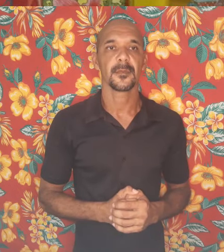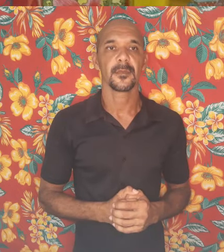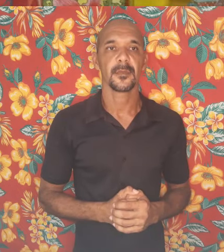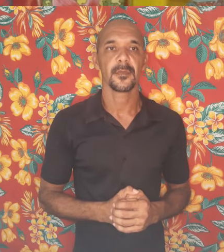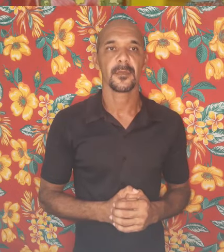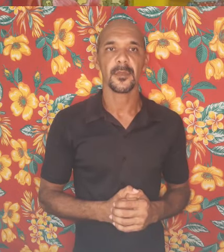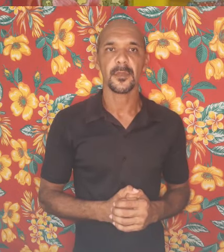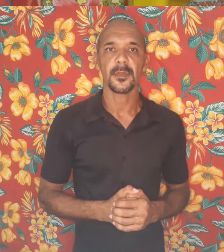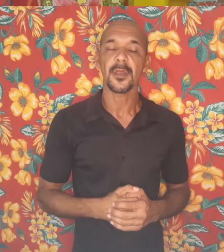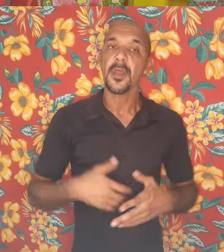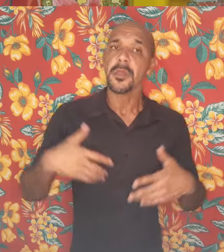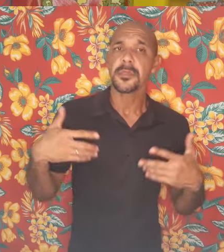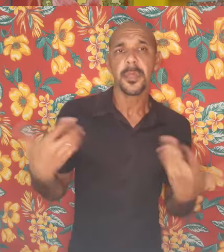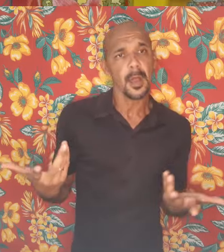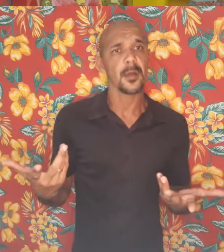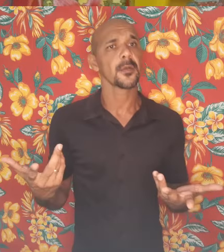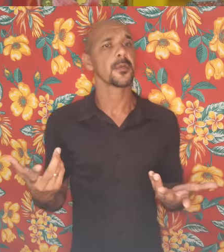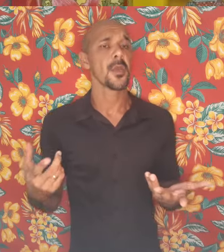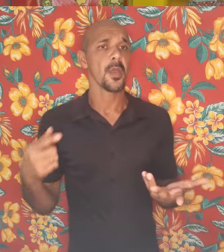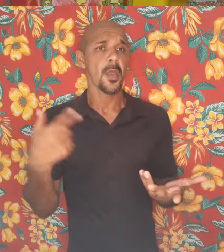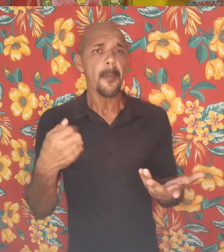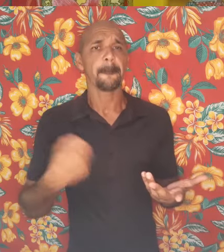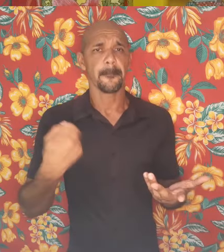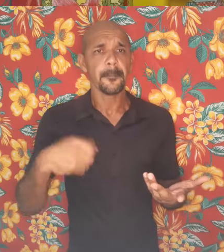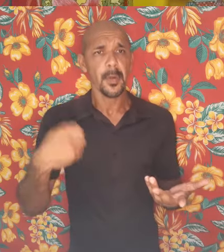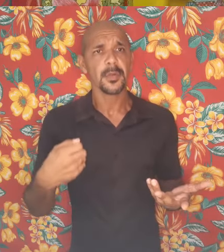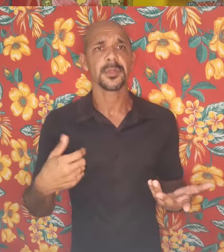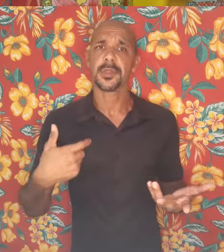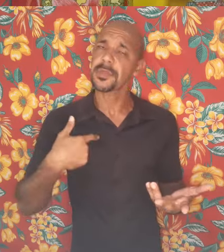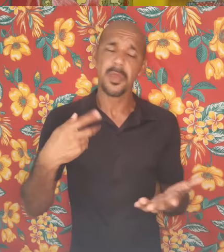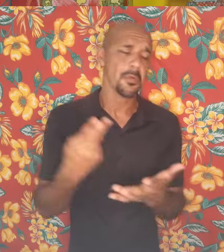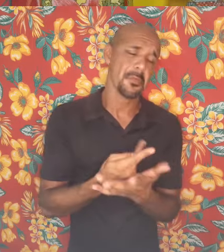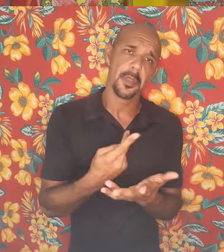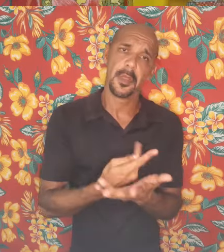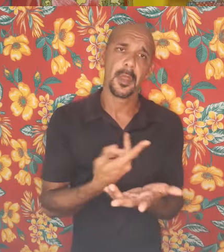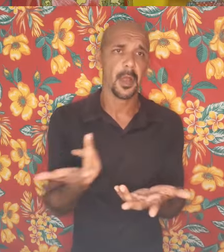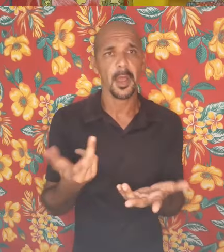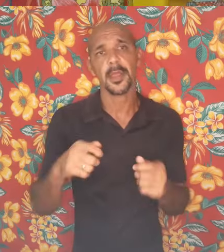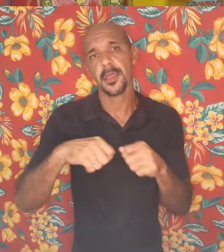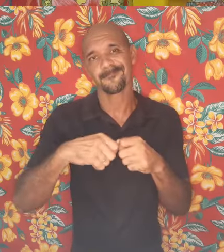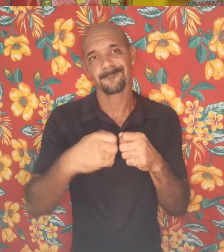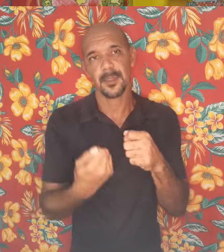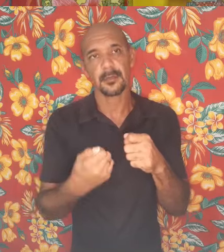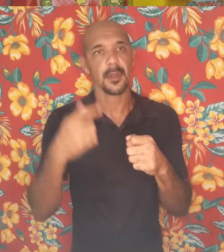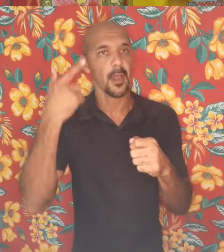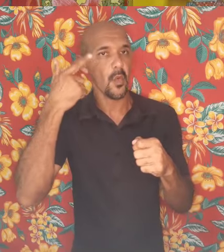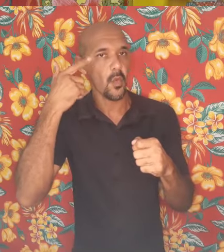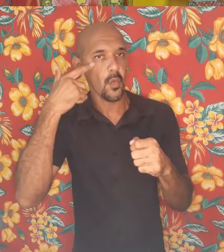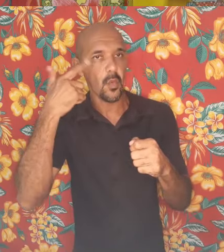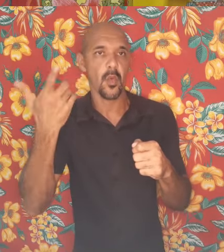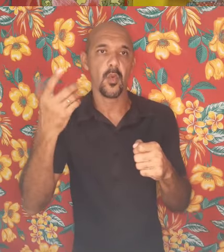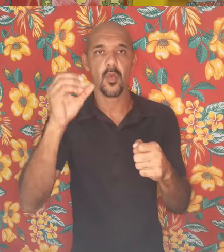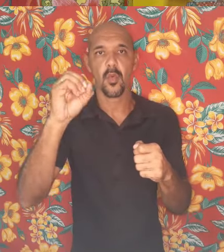Às vezes pode acontecer o que aconteceu aqui comigo, de eu quebrar um pedaço do globo ocular dele aqui, ó.